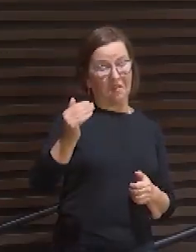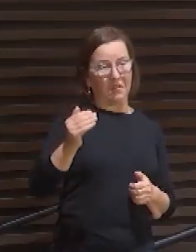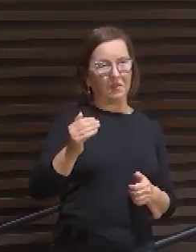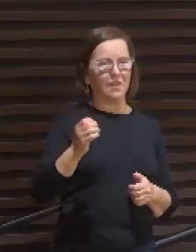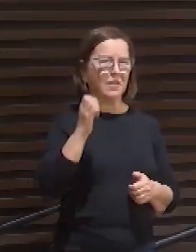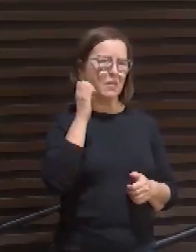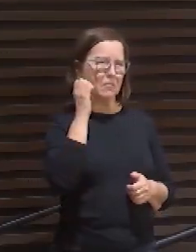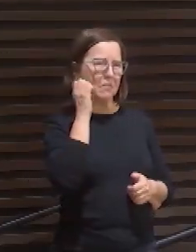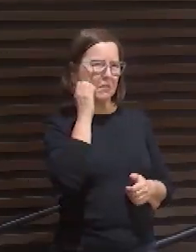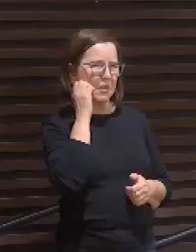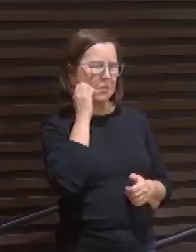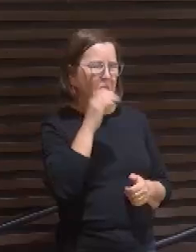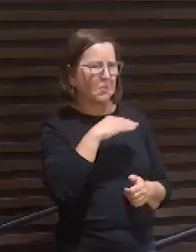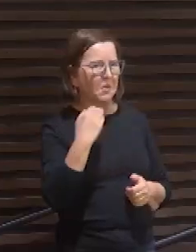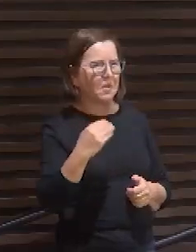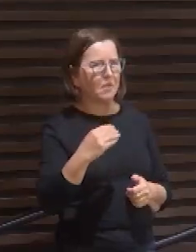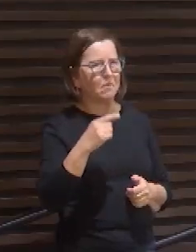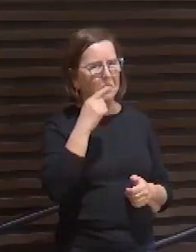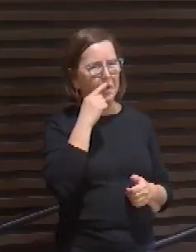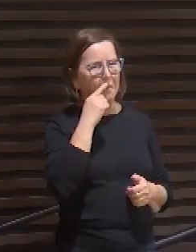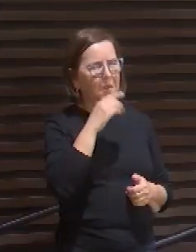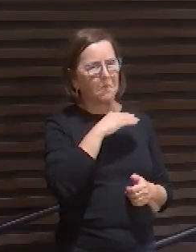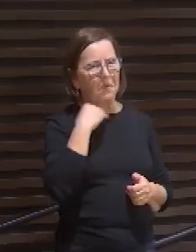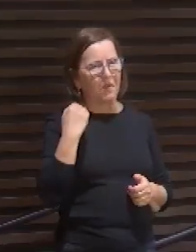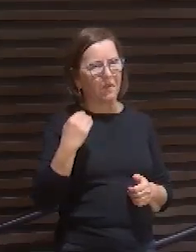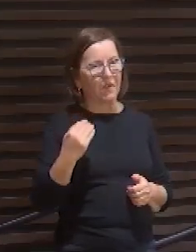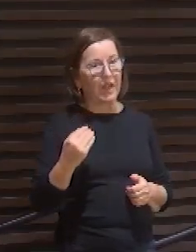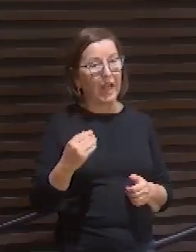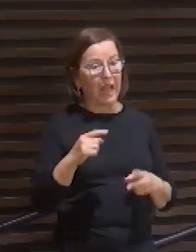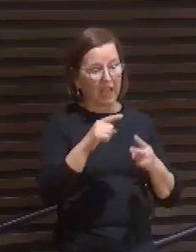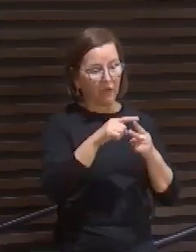pai morreu, eles vieram para a cidade lá,